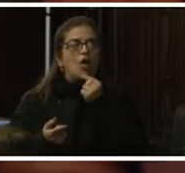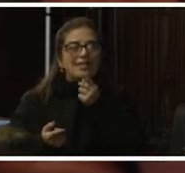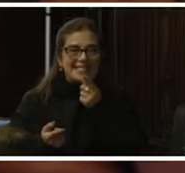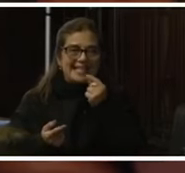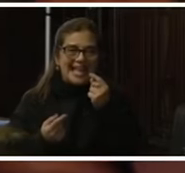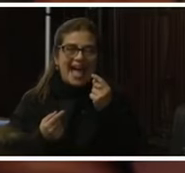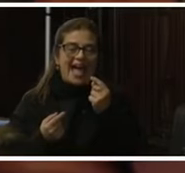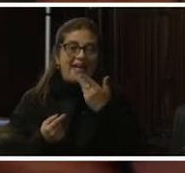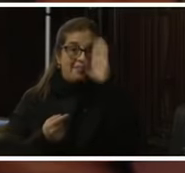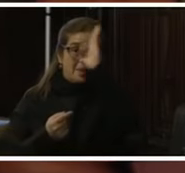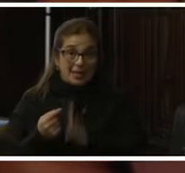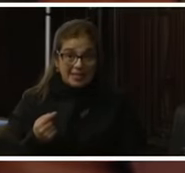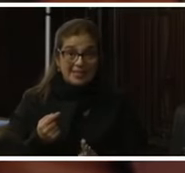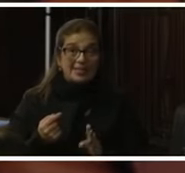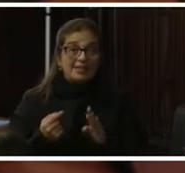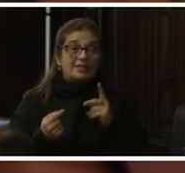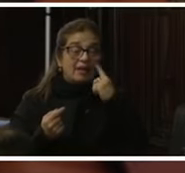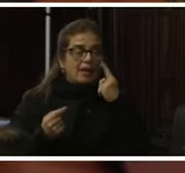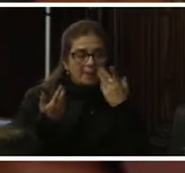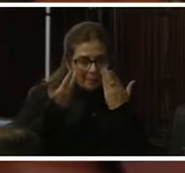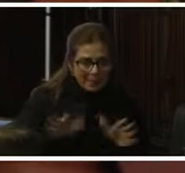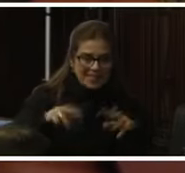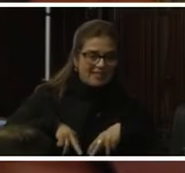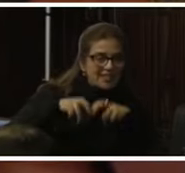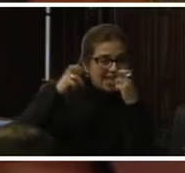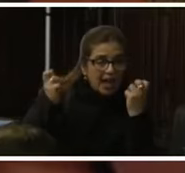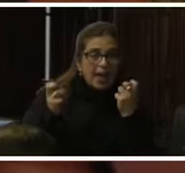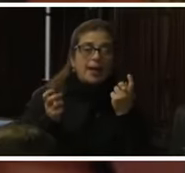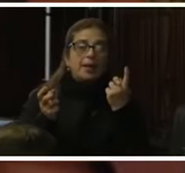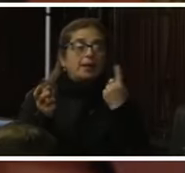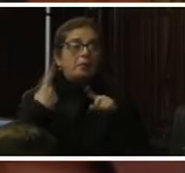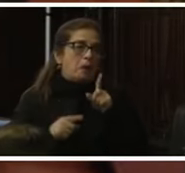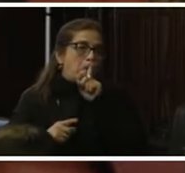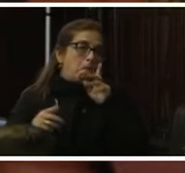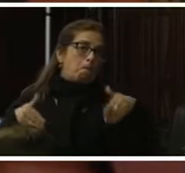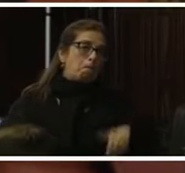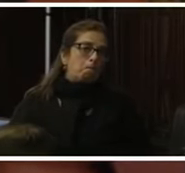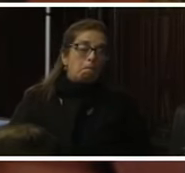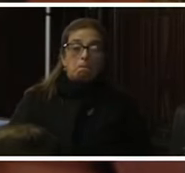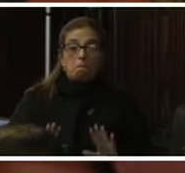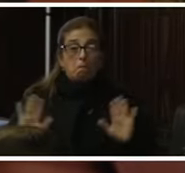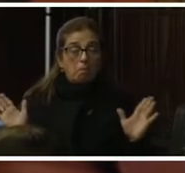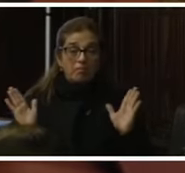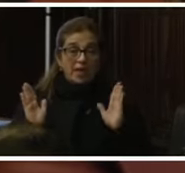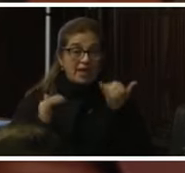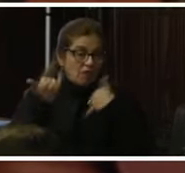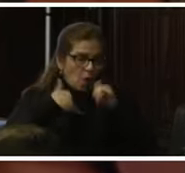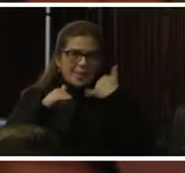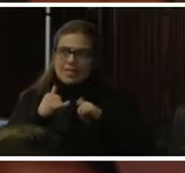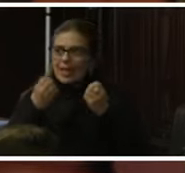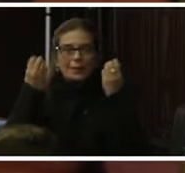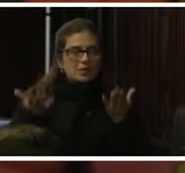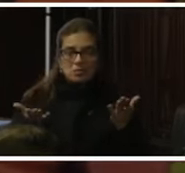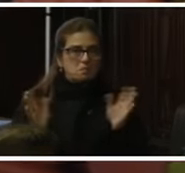abriu os procedimentos de investigação no e paraíso não temos nenhuma informação sobre o que está acontecendo